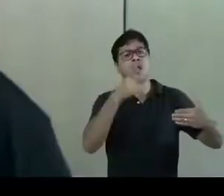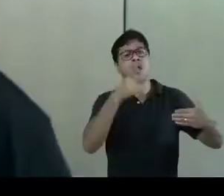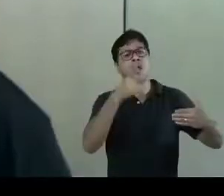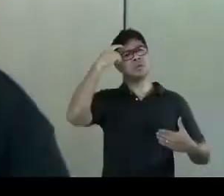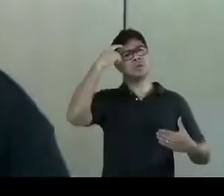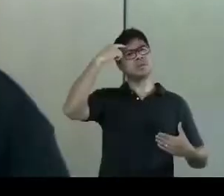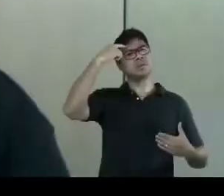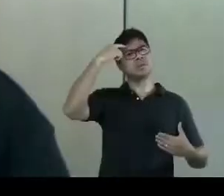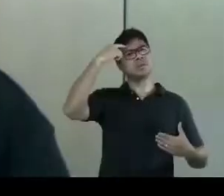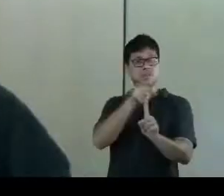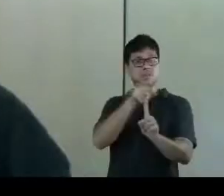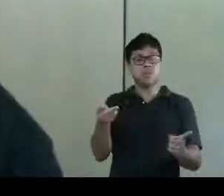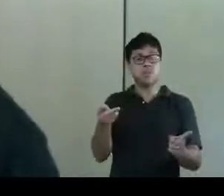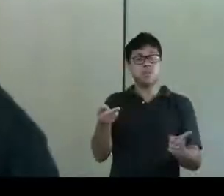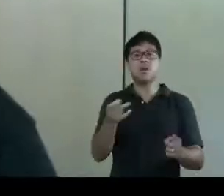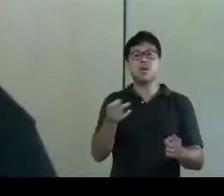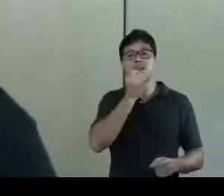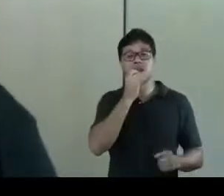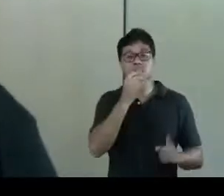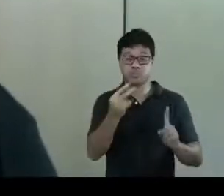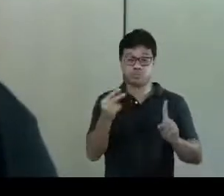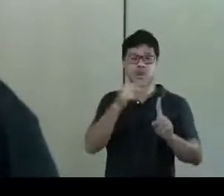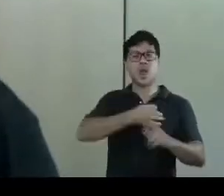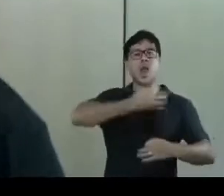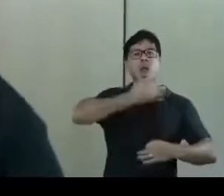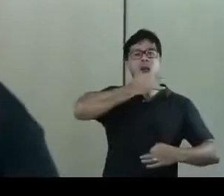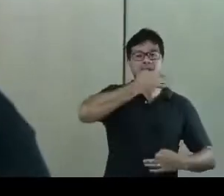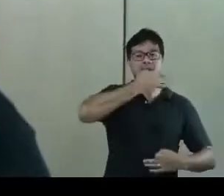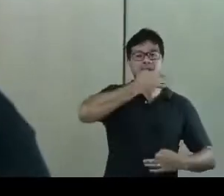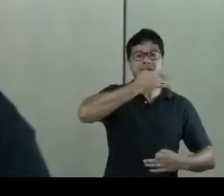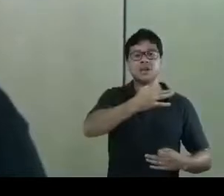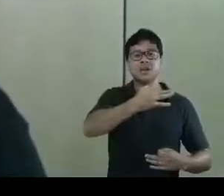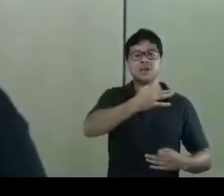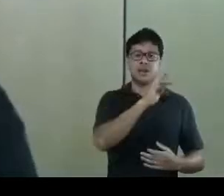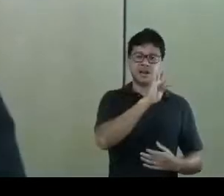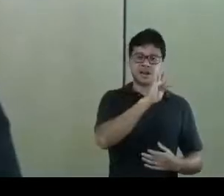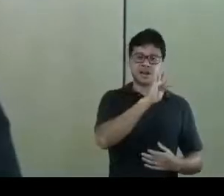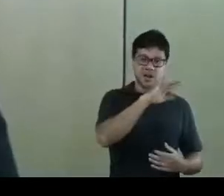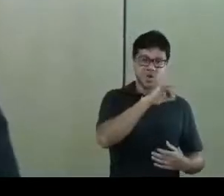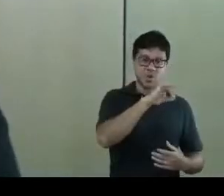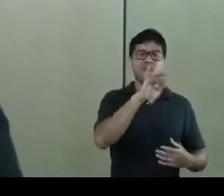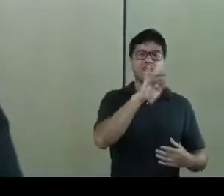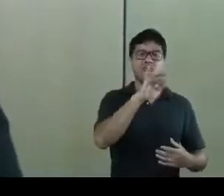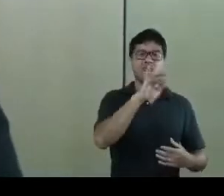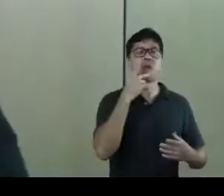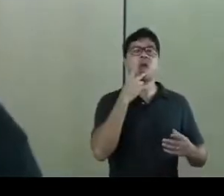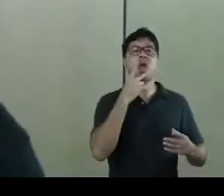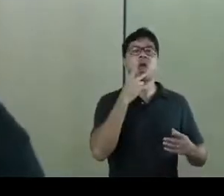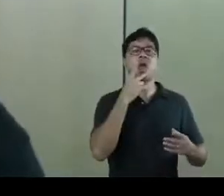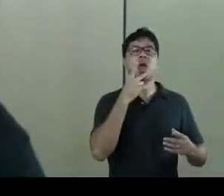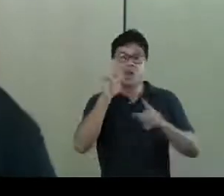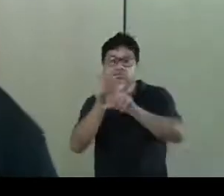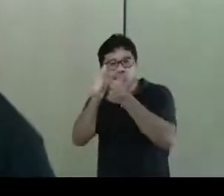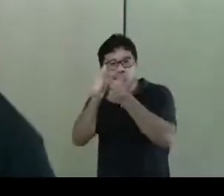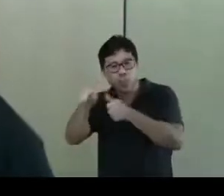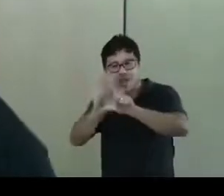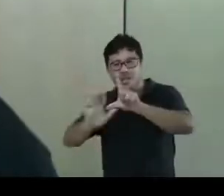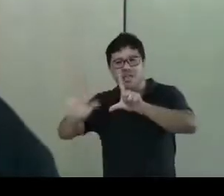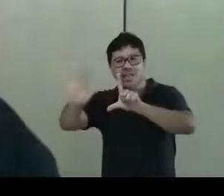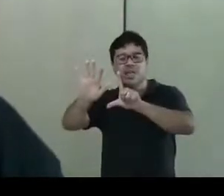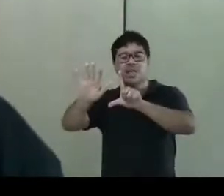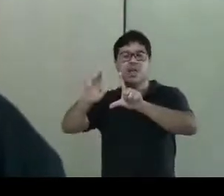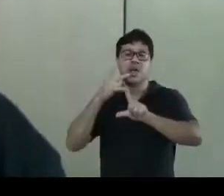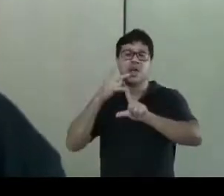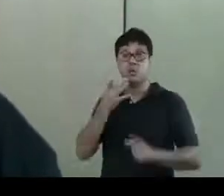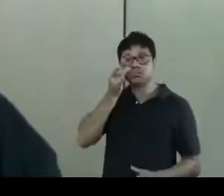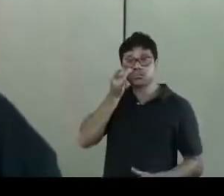um pouco essa perspectiva, né? Porque a perspectiva crítica à tecnofilia que segue as humanidades digitais, ela também está muito